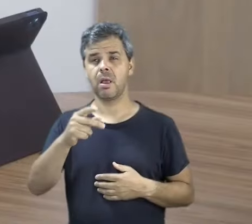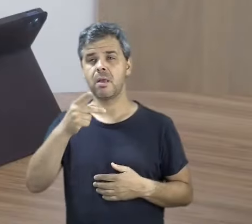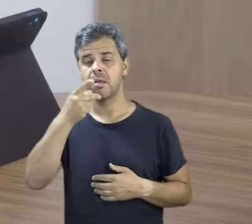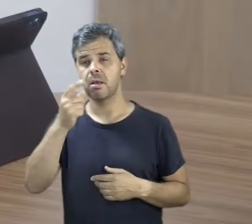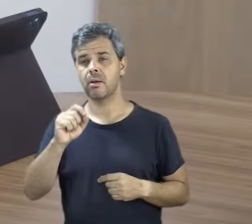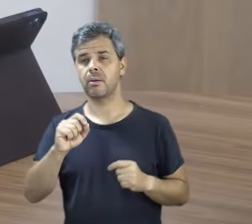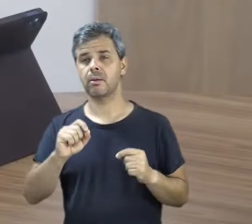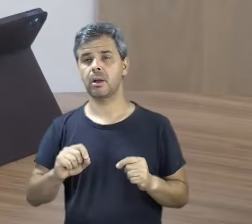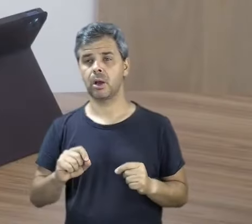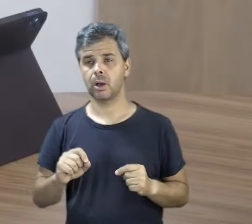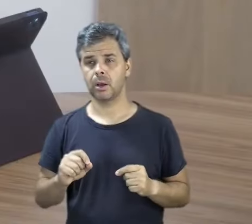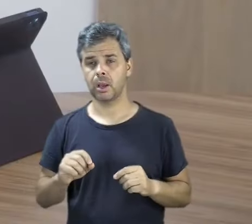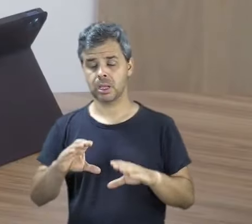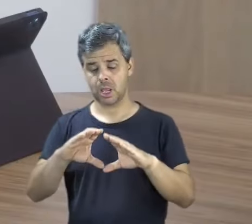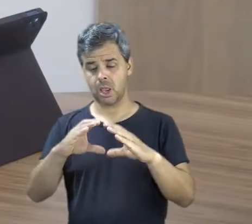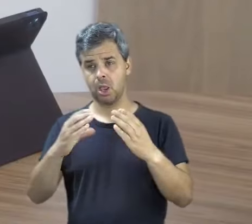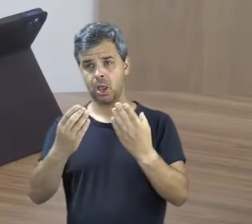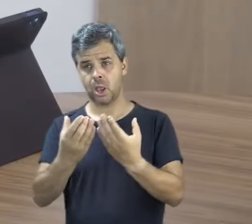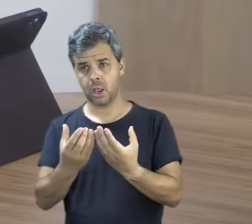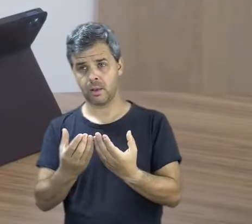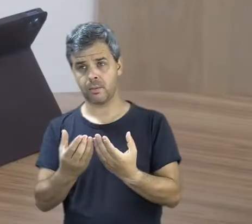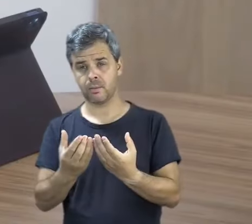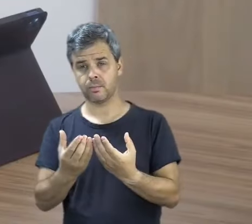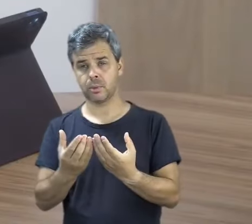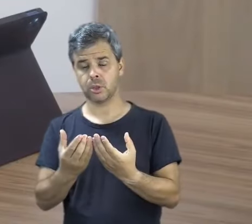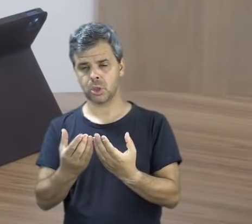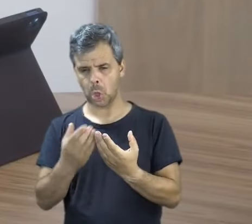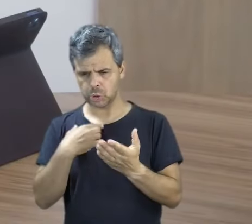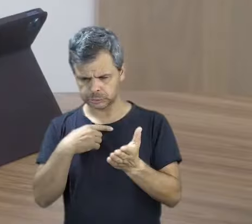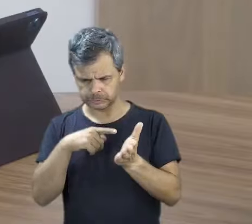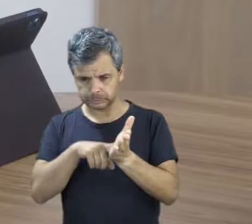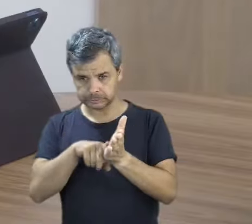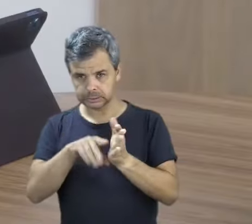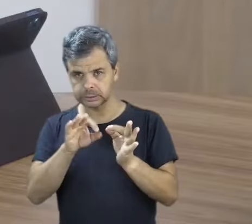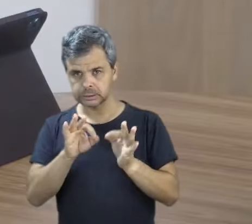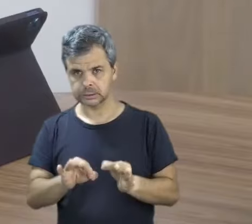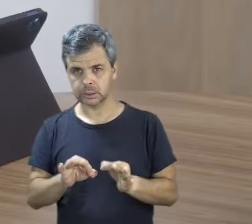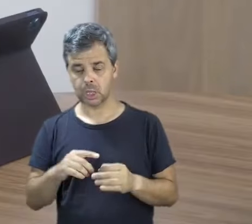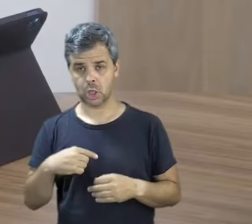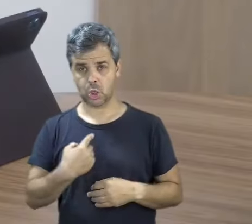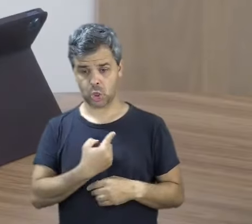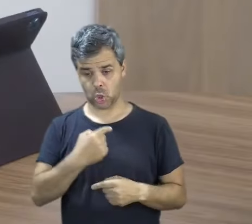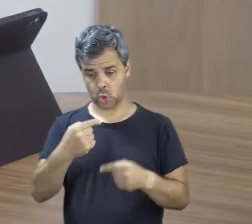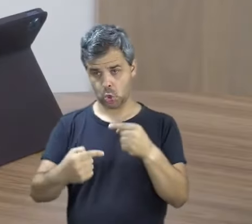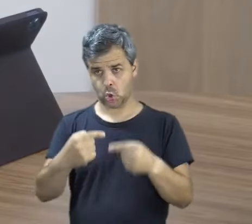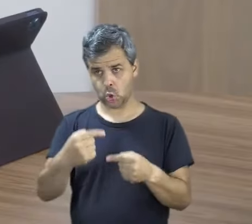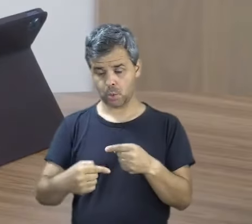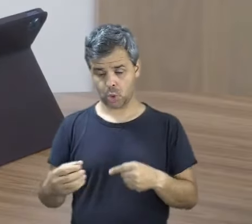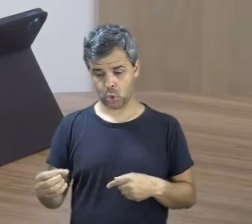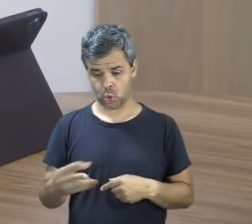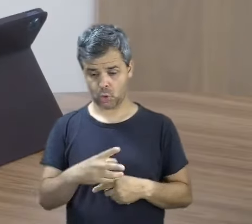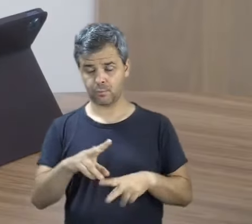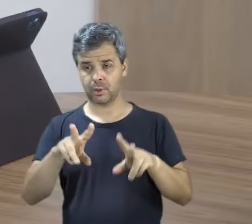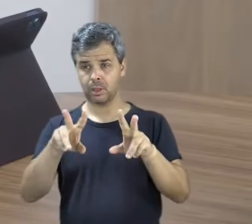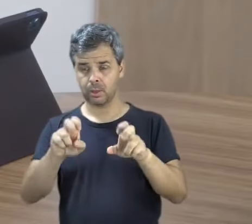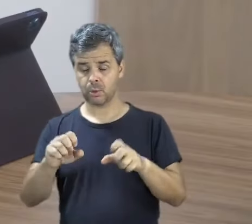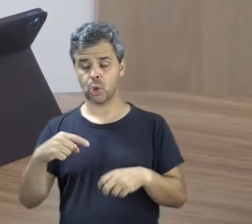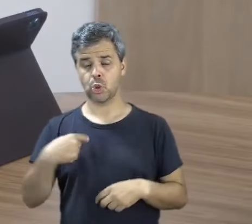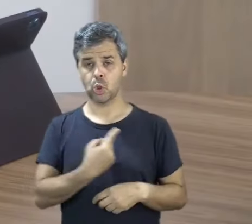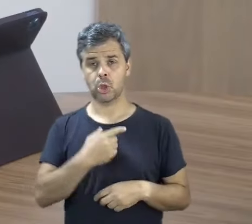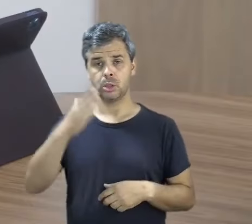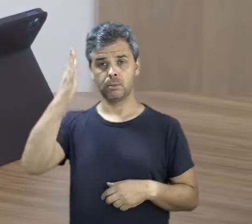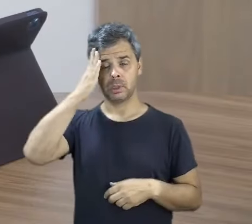ela diz, a conferência é um momento da gente conferir, né? Então, se a gente está discutindo um novo tema, é porque a gente